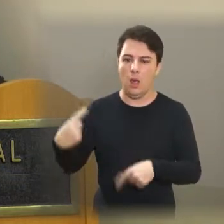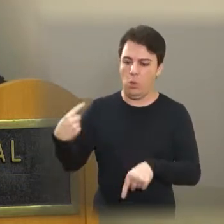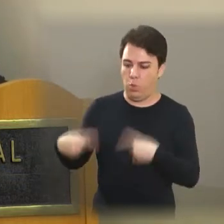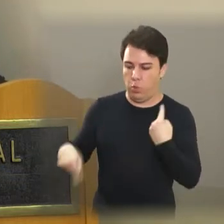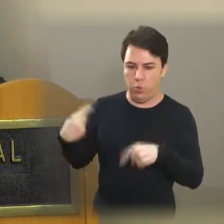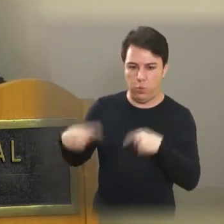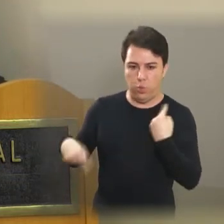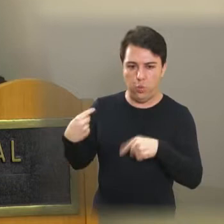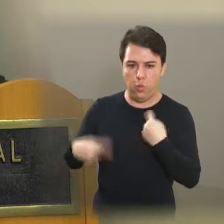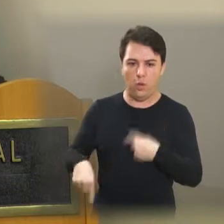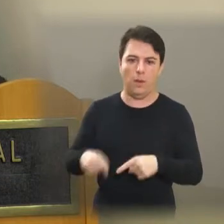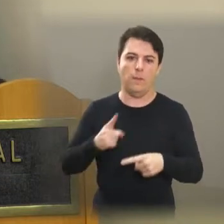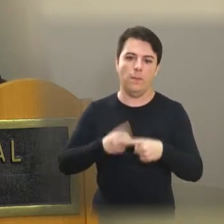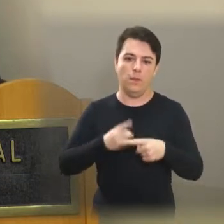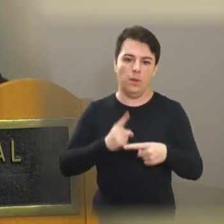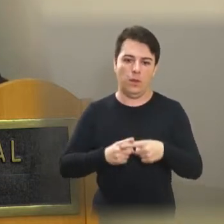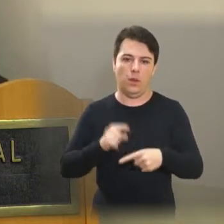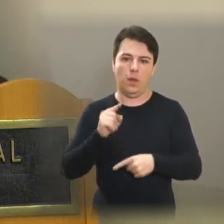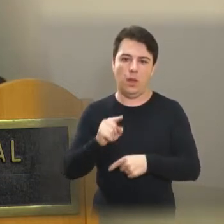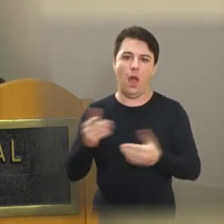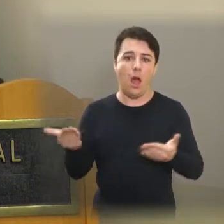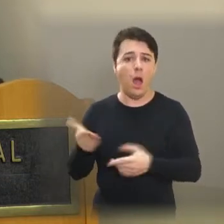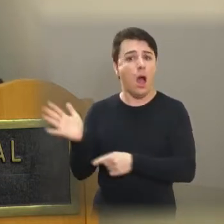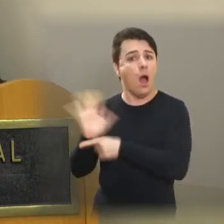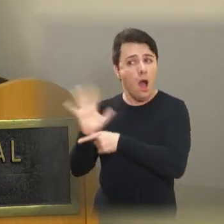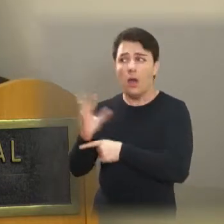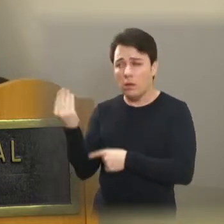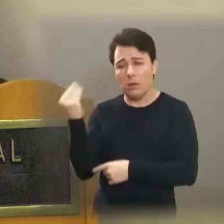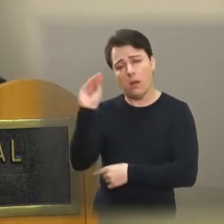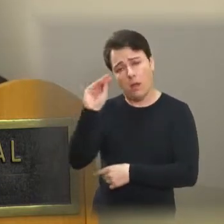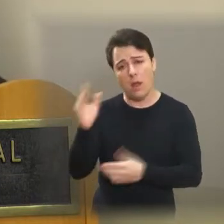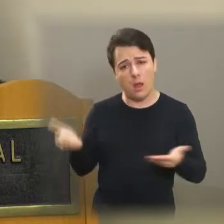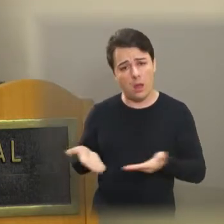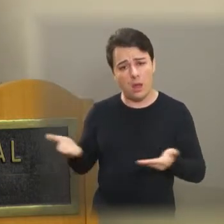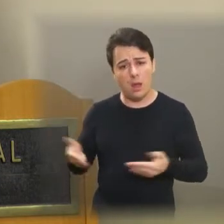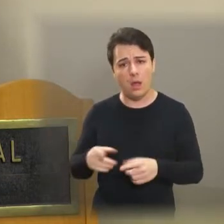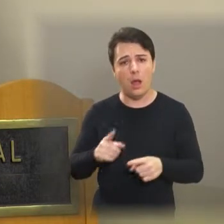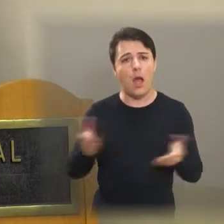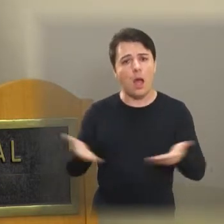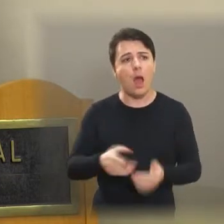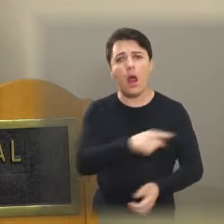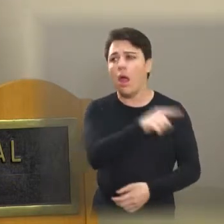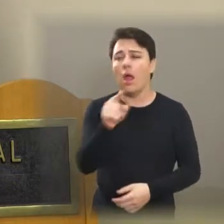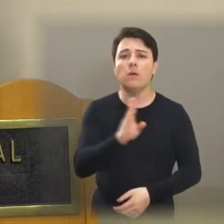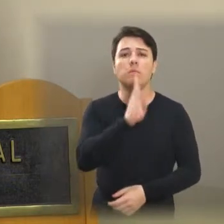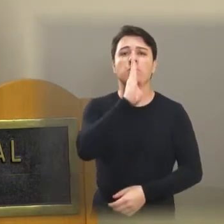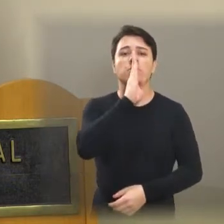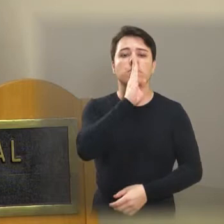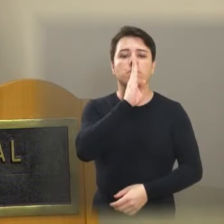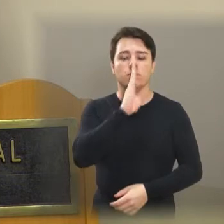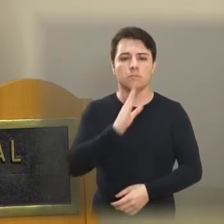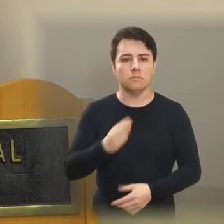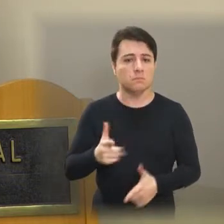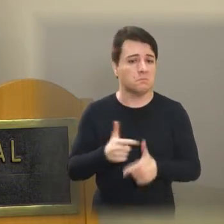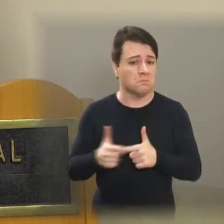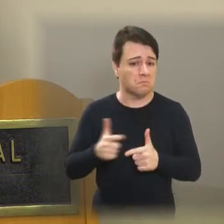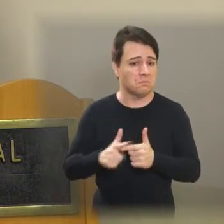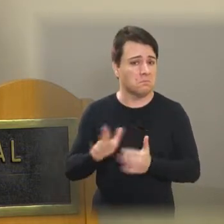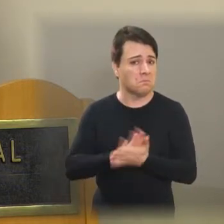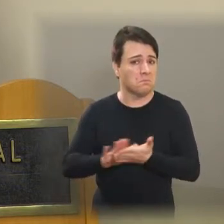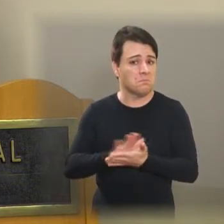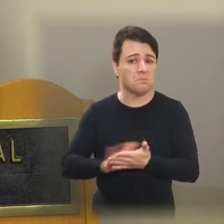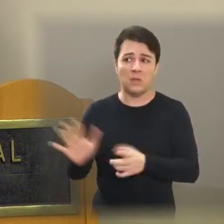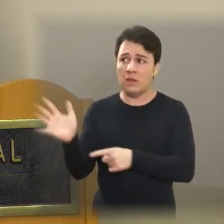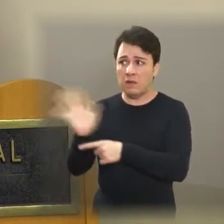tribuna, né? Porque quem colocou o vídeo, por que eu não coloco agora o vídeo agora? Ninguém fala nada, tudo quietinho agora. Mas não tem problema, né? Quem coloca o vídeo,